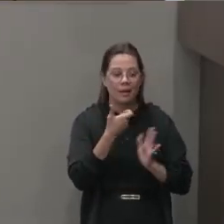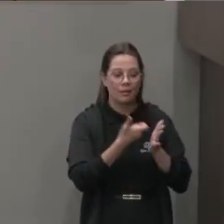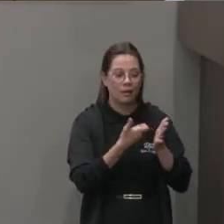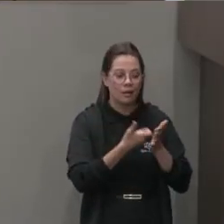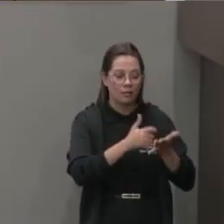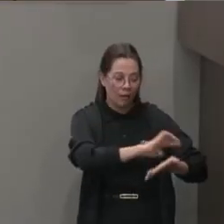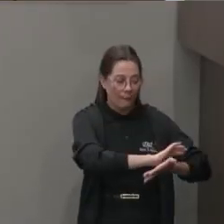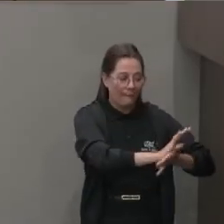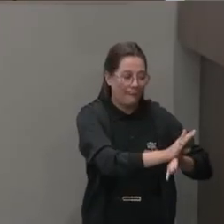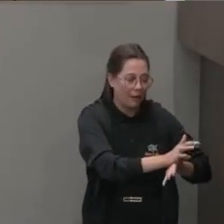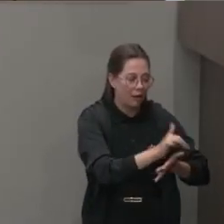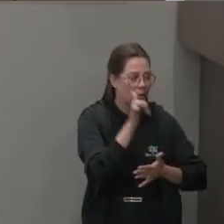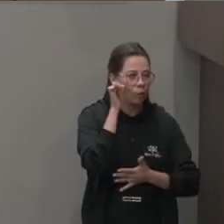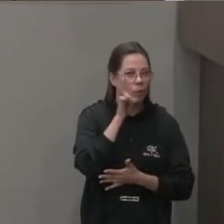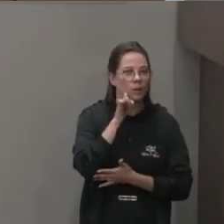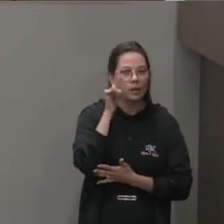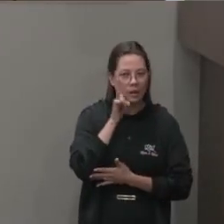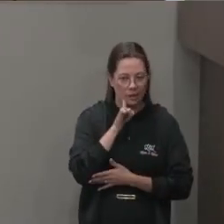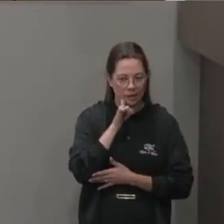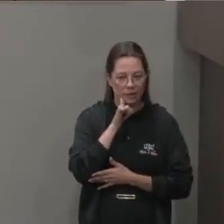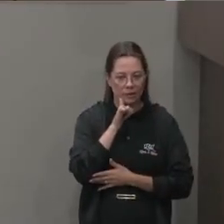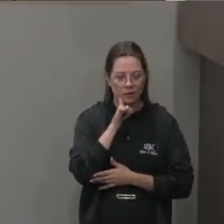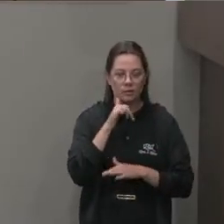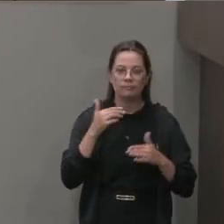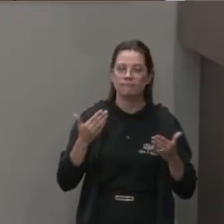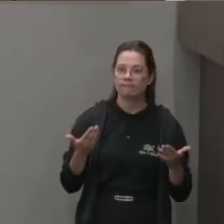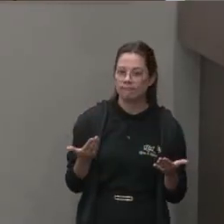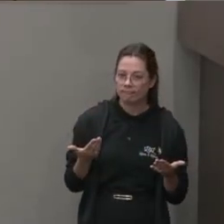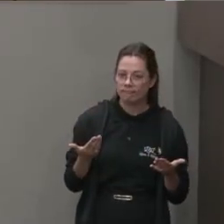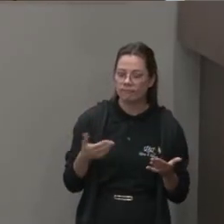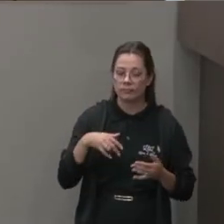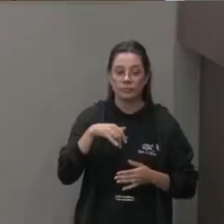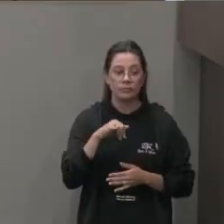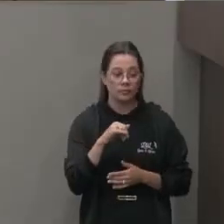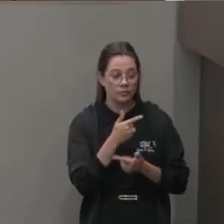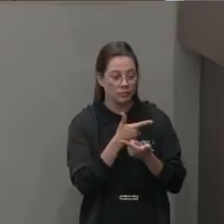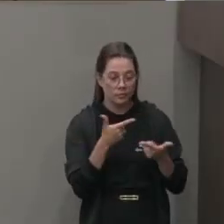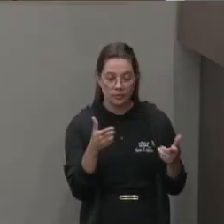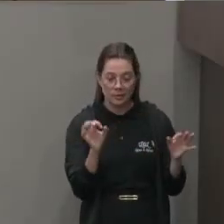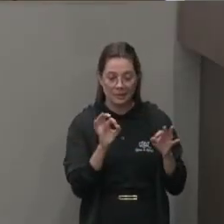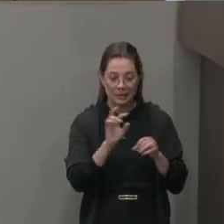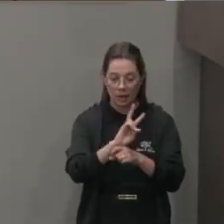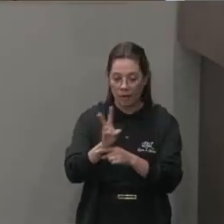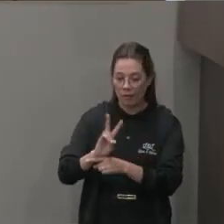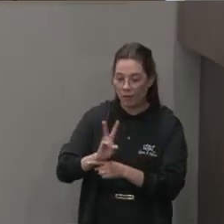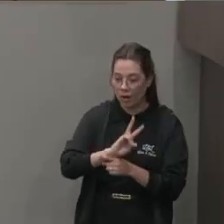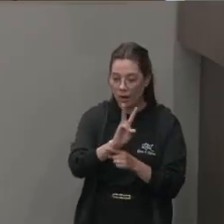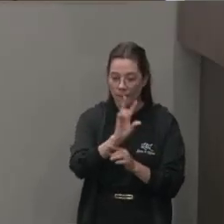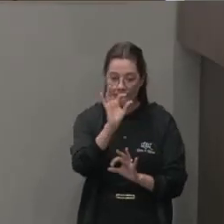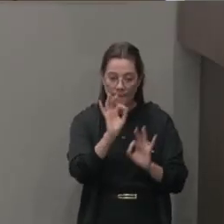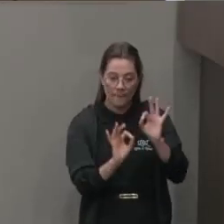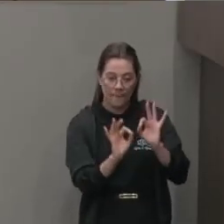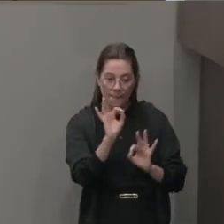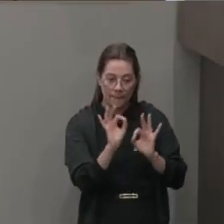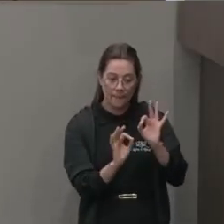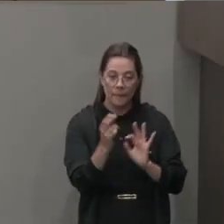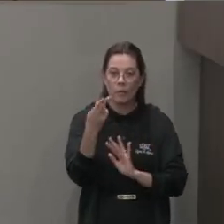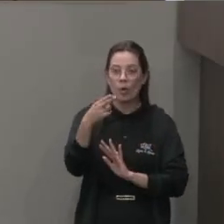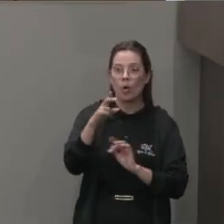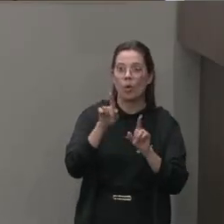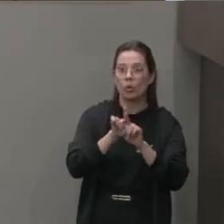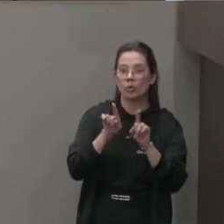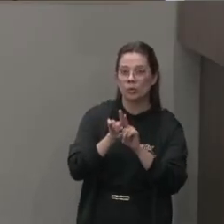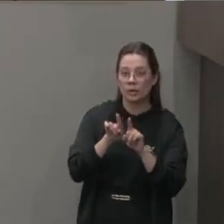tentando matar as mulheres. E aí, se tu não tiver uma vigilância preparada, ou até mesmo